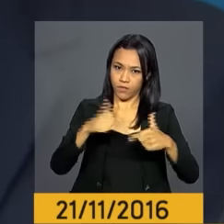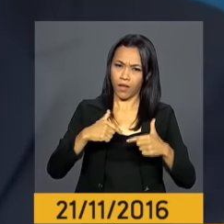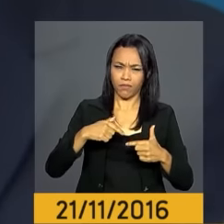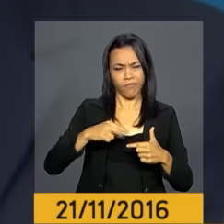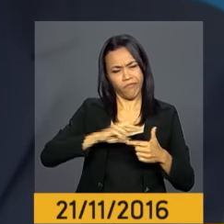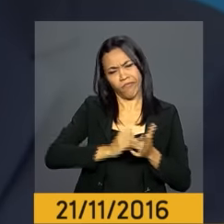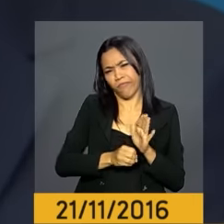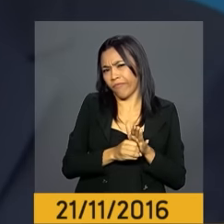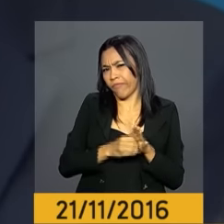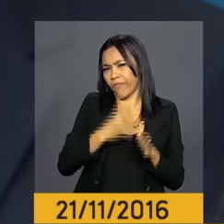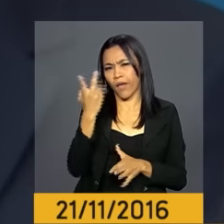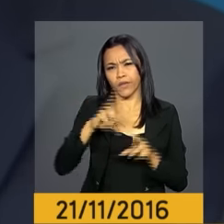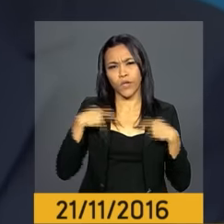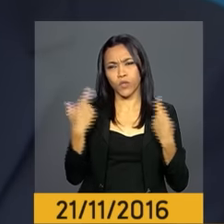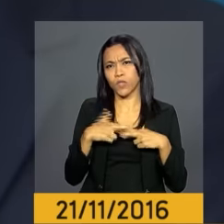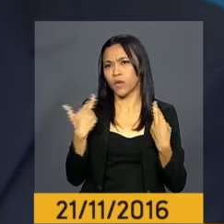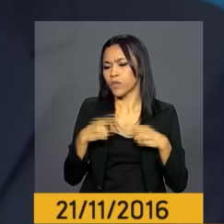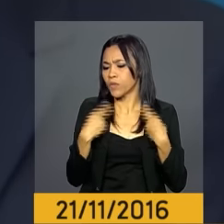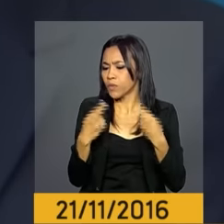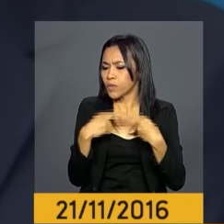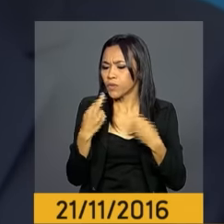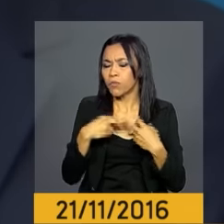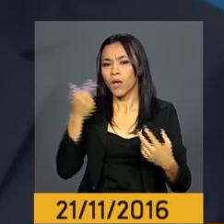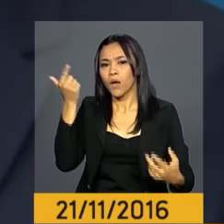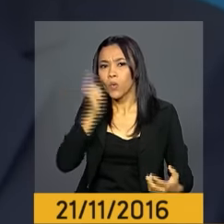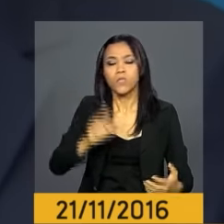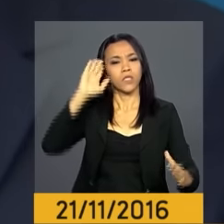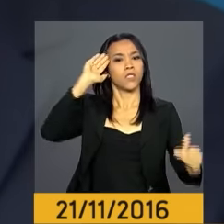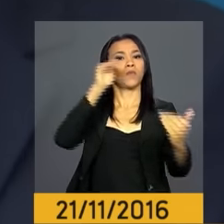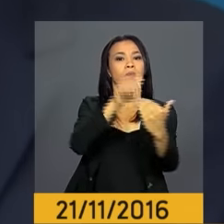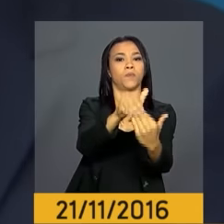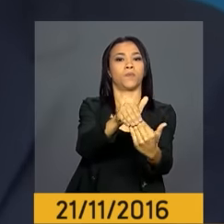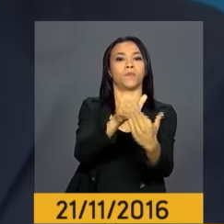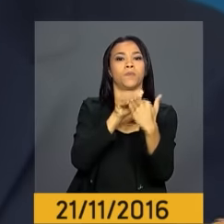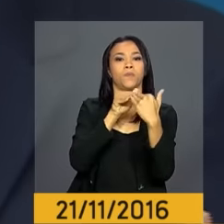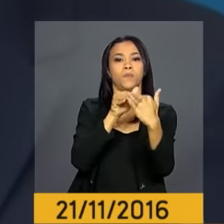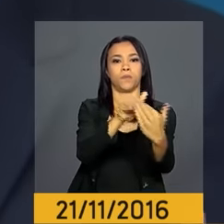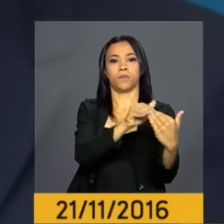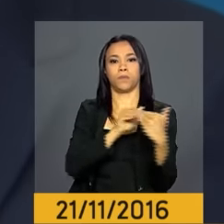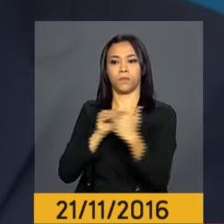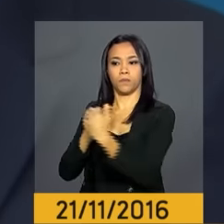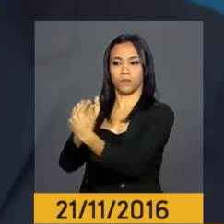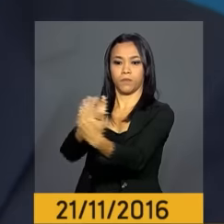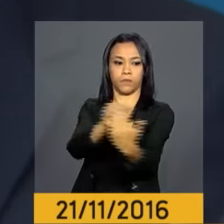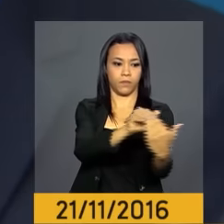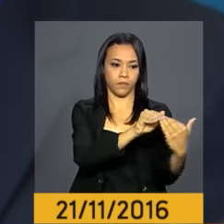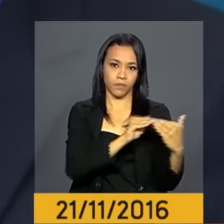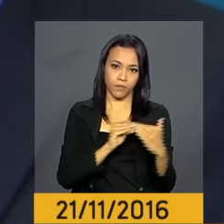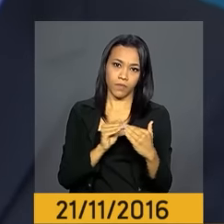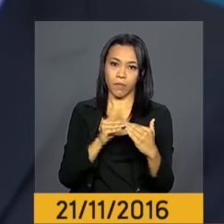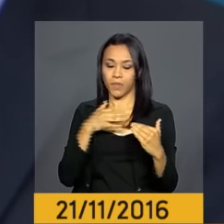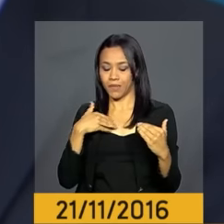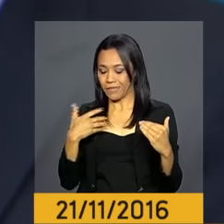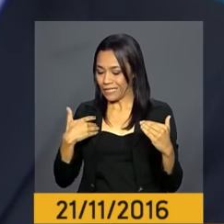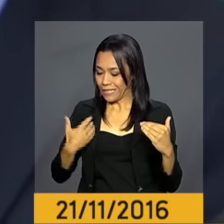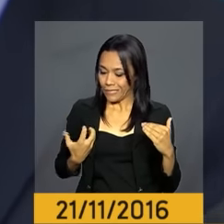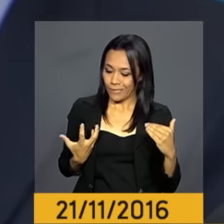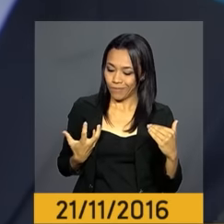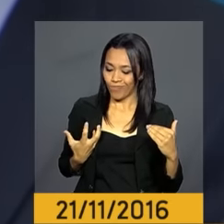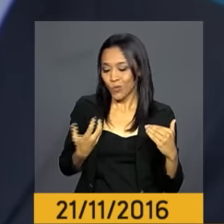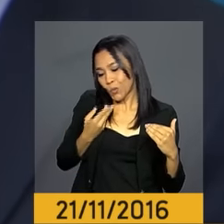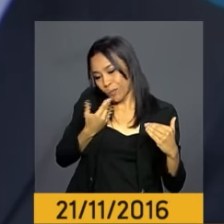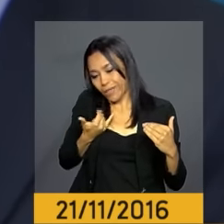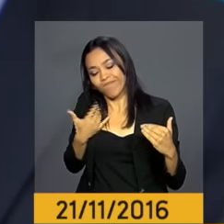muitas reuniões para chegarmos a um consenso. Chegar ao consenso significa alguém abre mão de um pedaço do seu